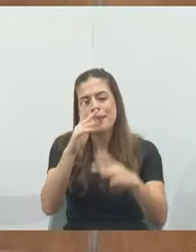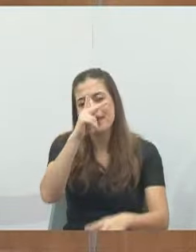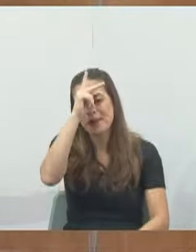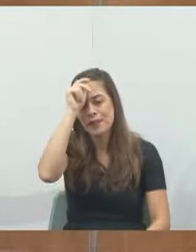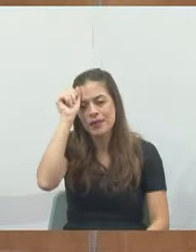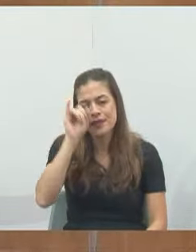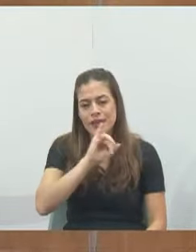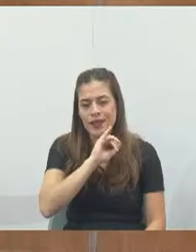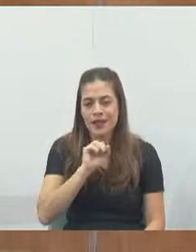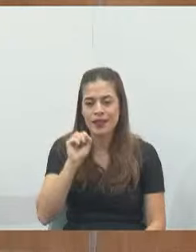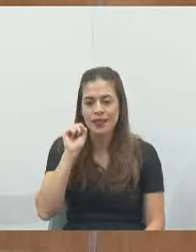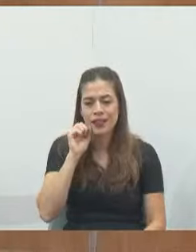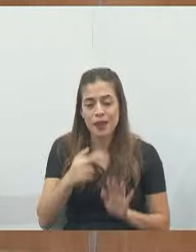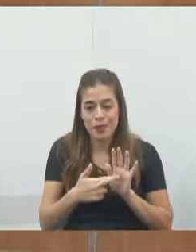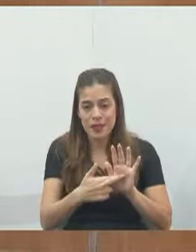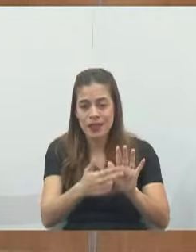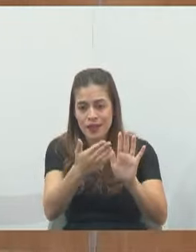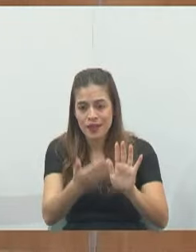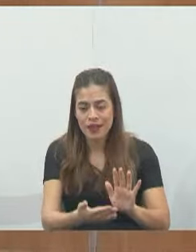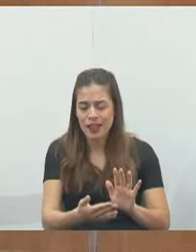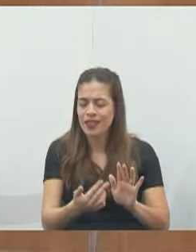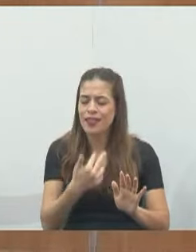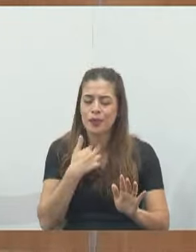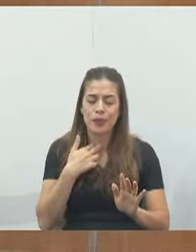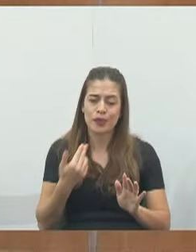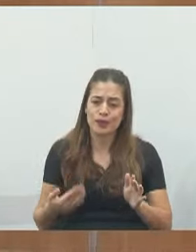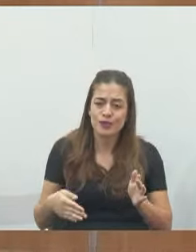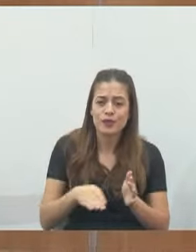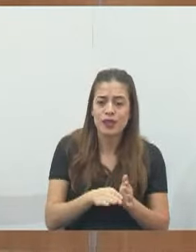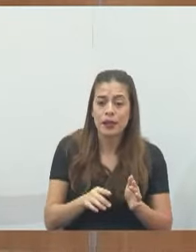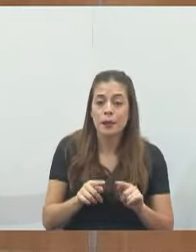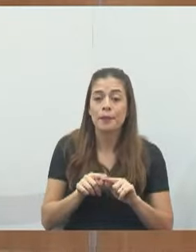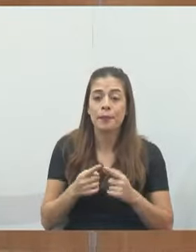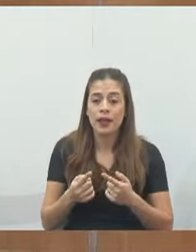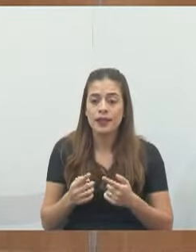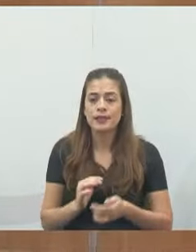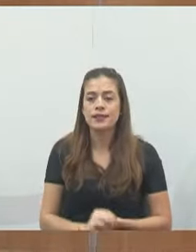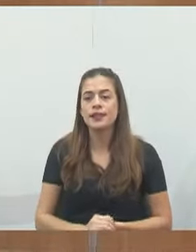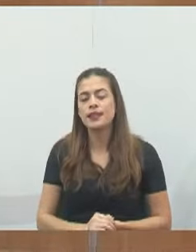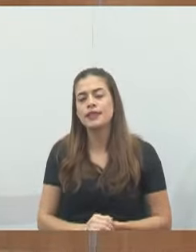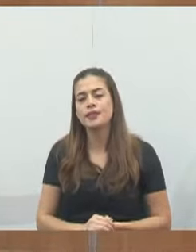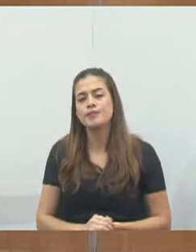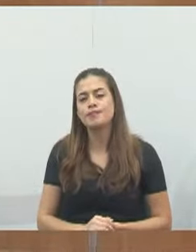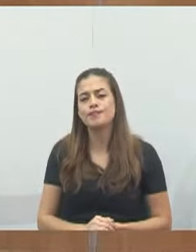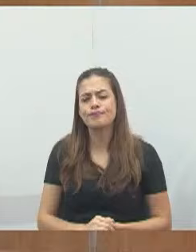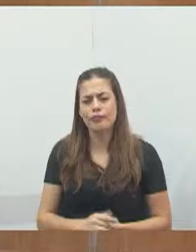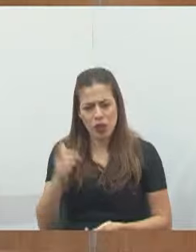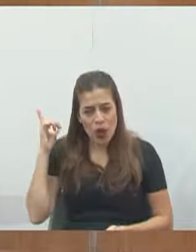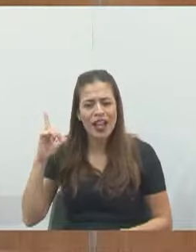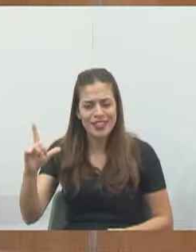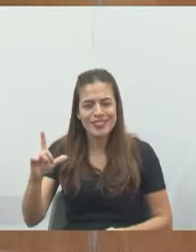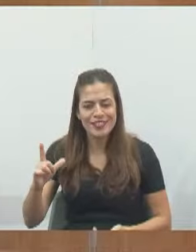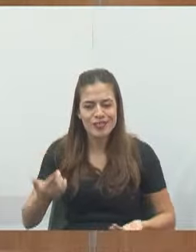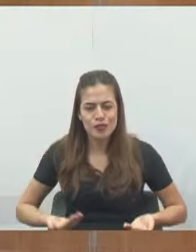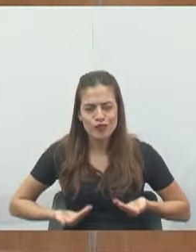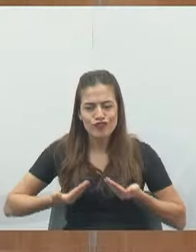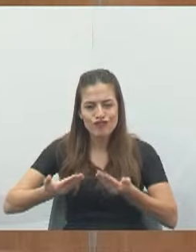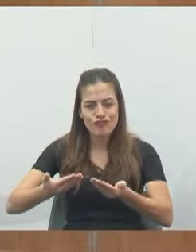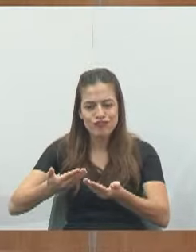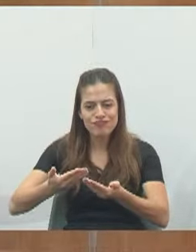Santana. Estou aqui em nome dele. Ele não pôde estar presente, mas eu garanti para ele que eu estaria